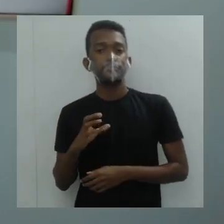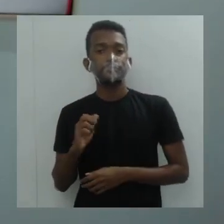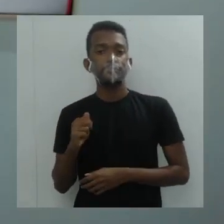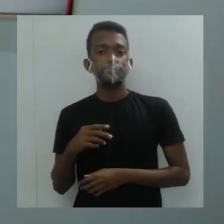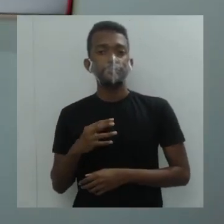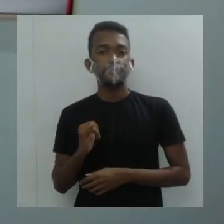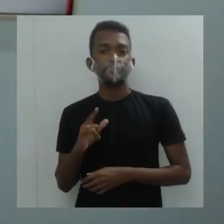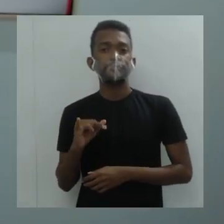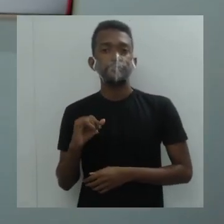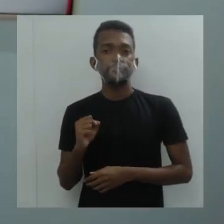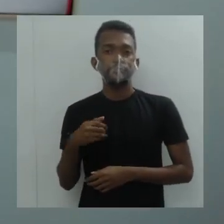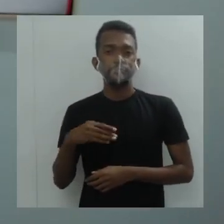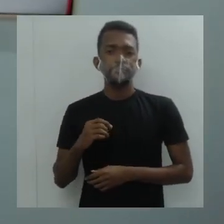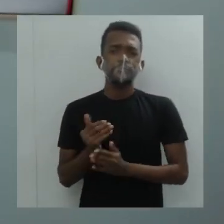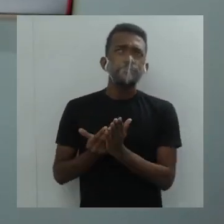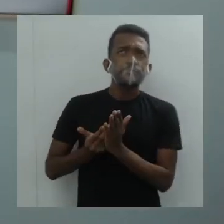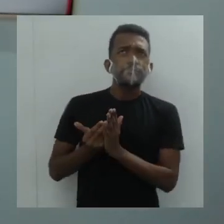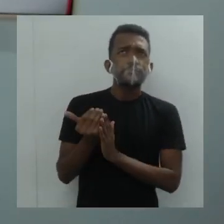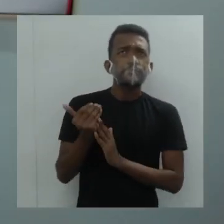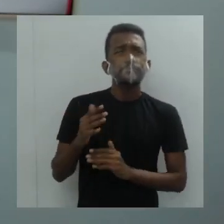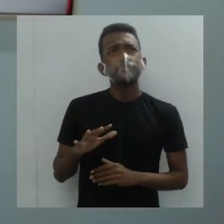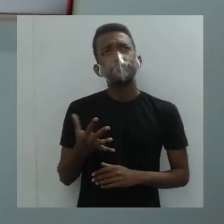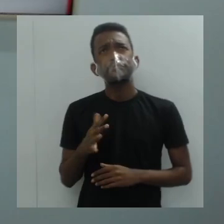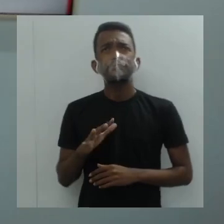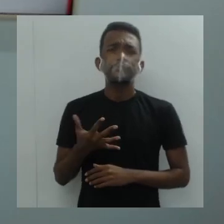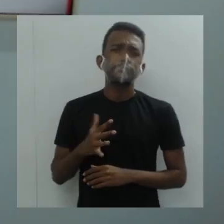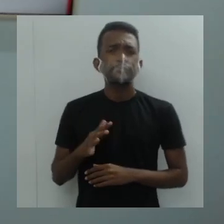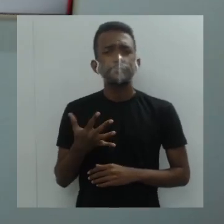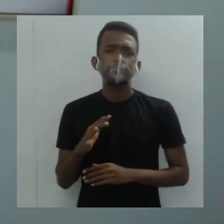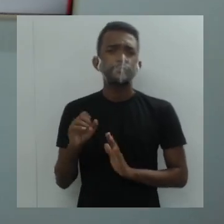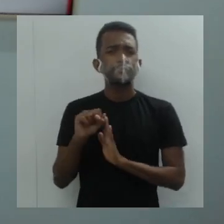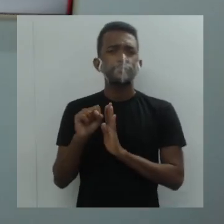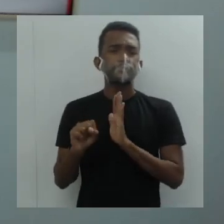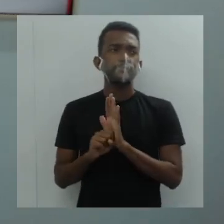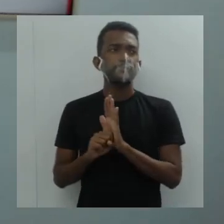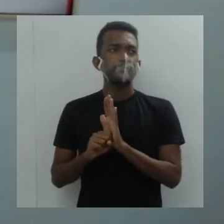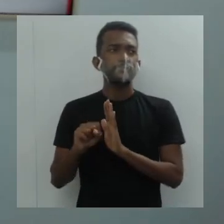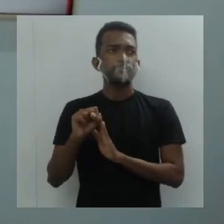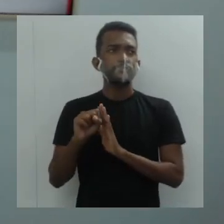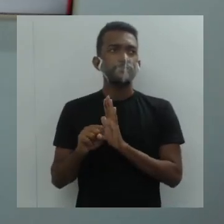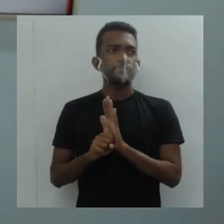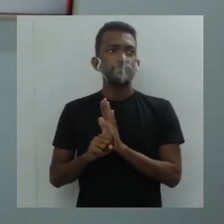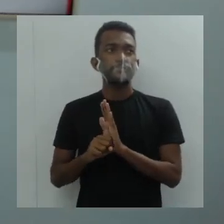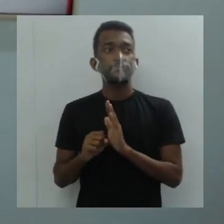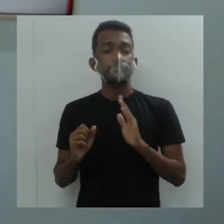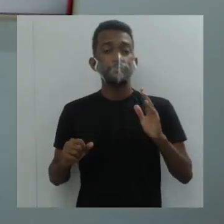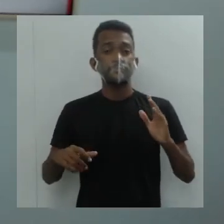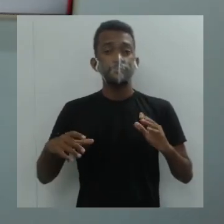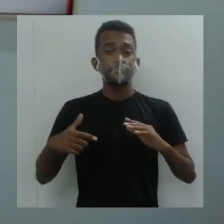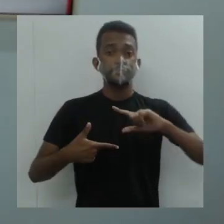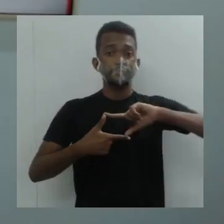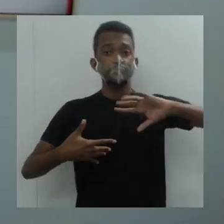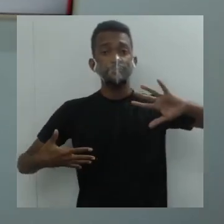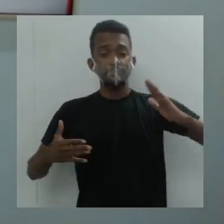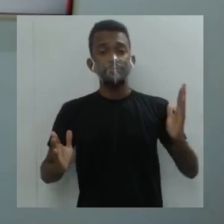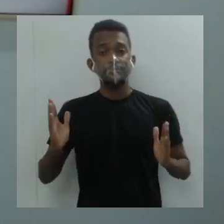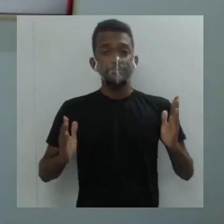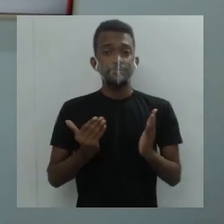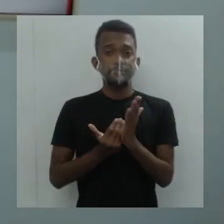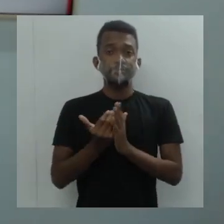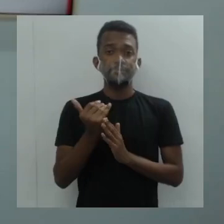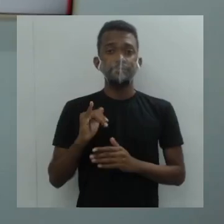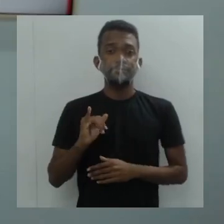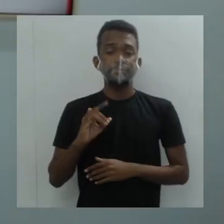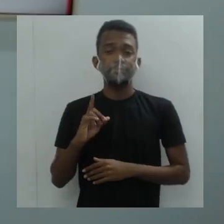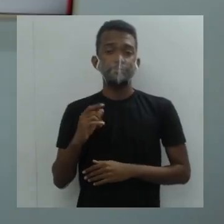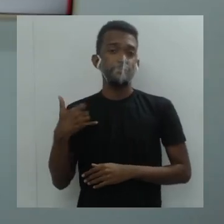no início, ali nos meados do século da Idade Moderna, começando a Idade Moderna,